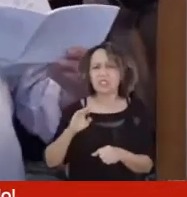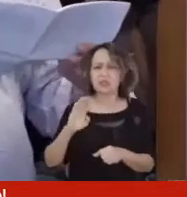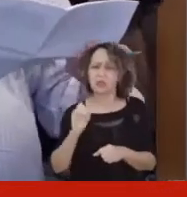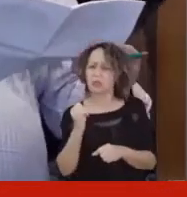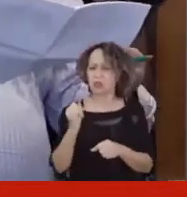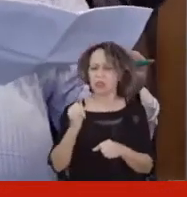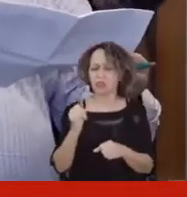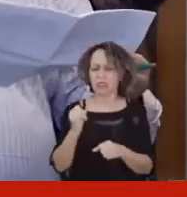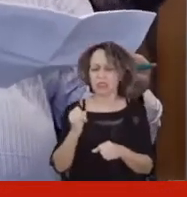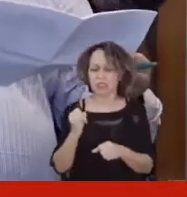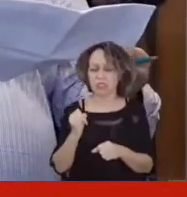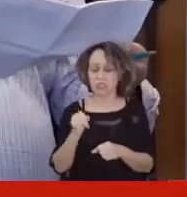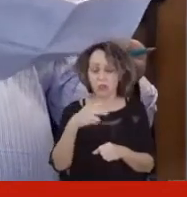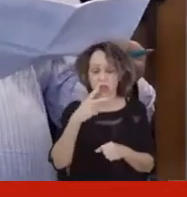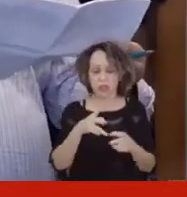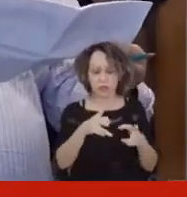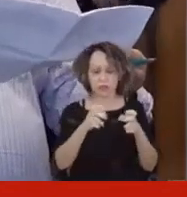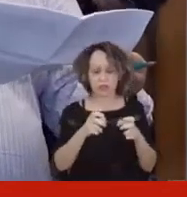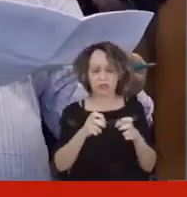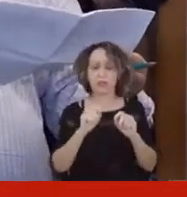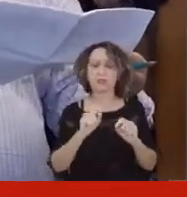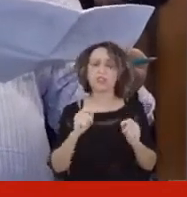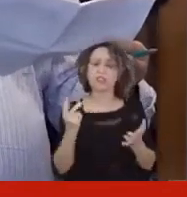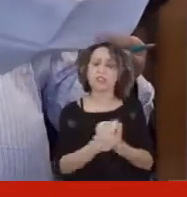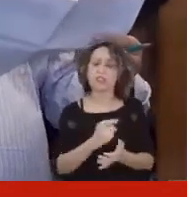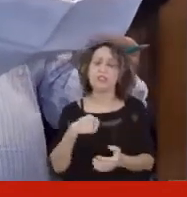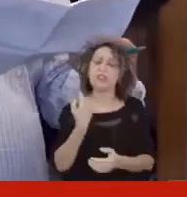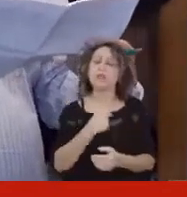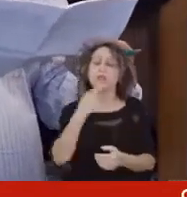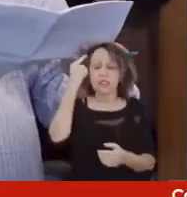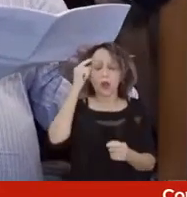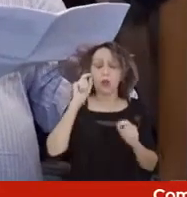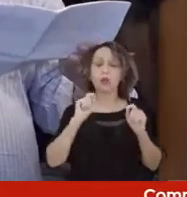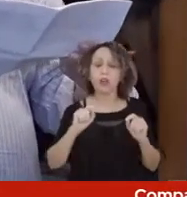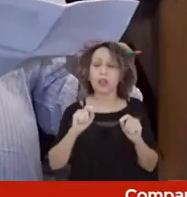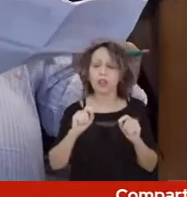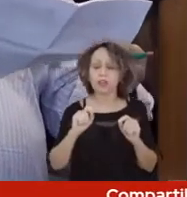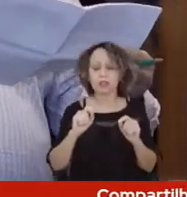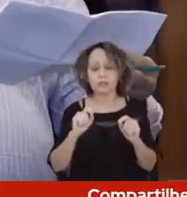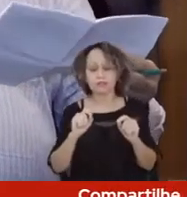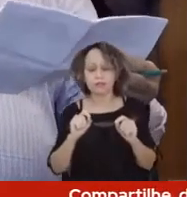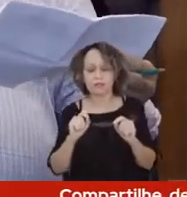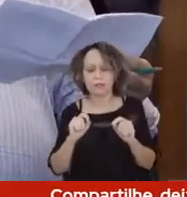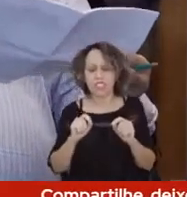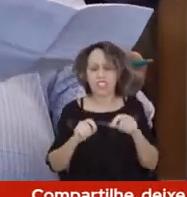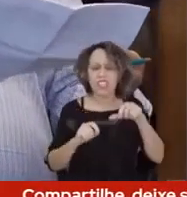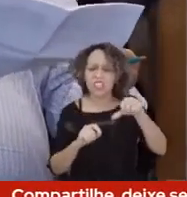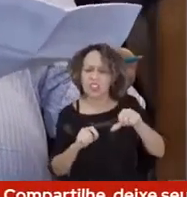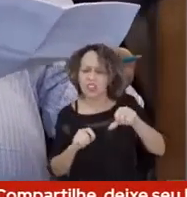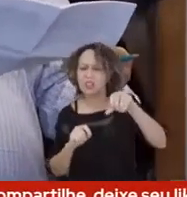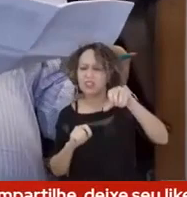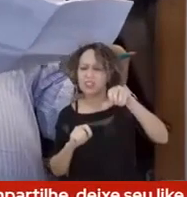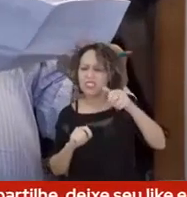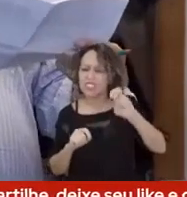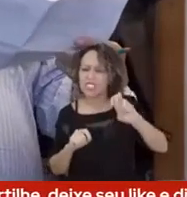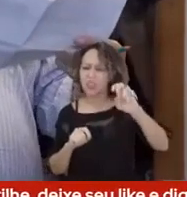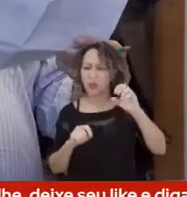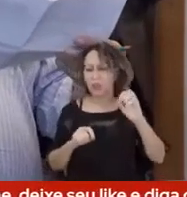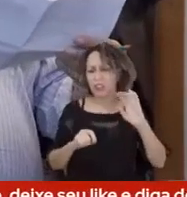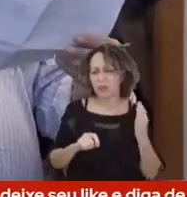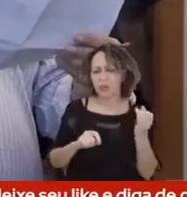Com isso, se a gente pensar é o seguinte, bom, continha fácil, 950 bilhões menos os 350 que são despesas